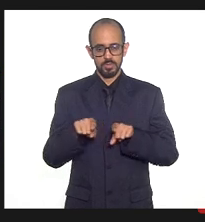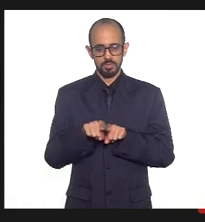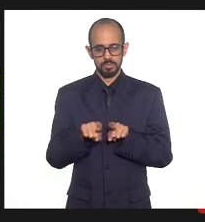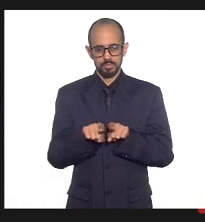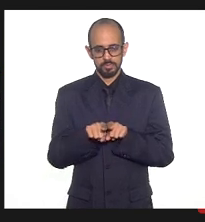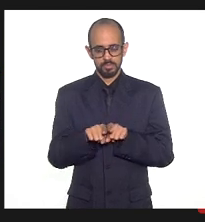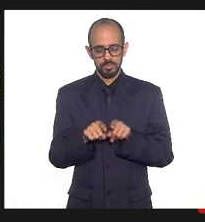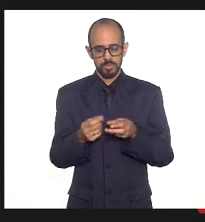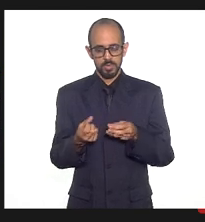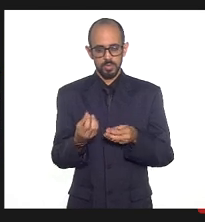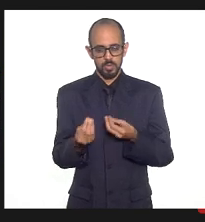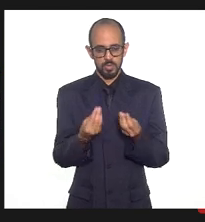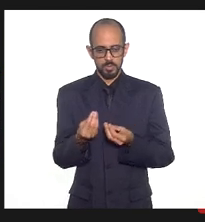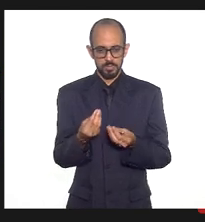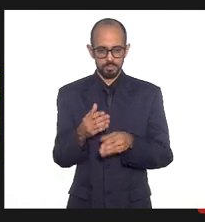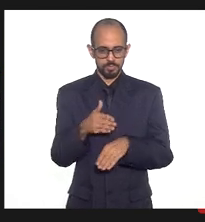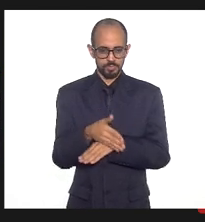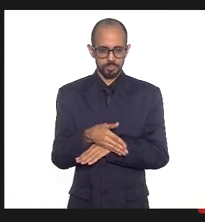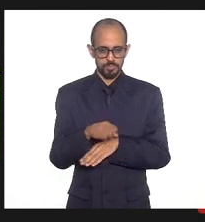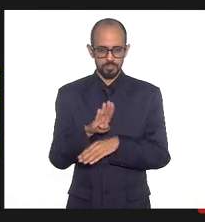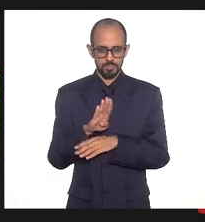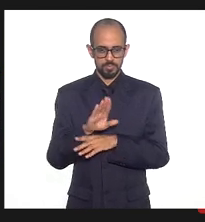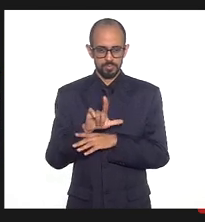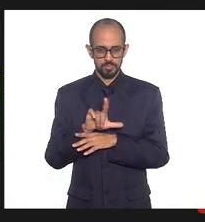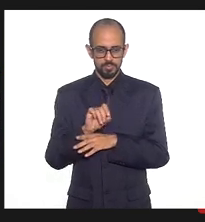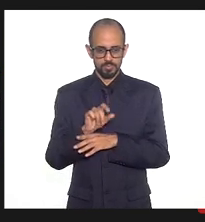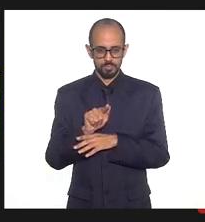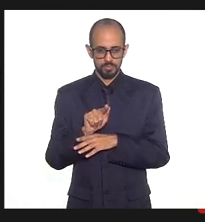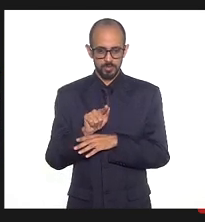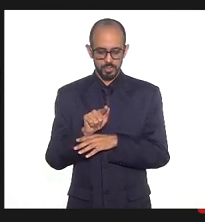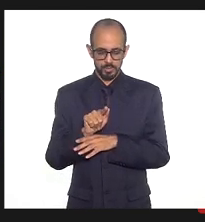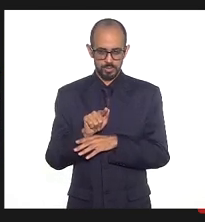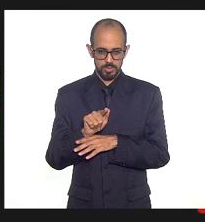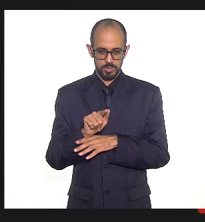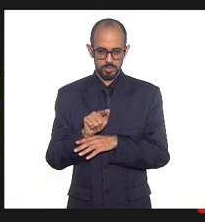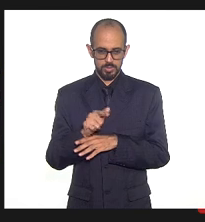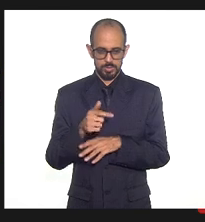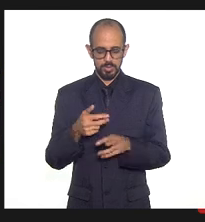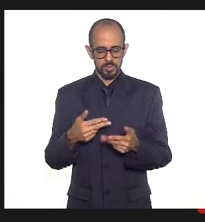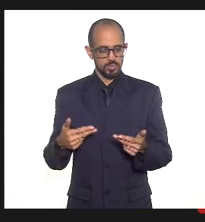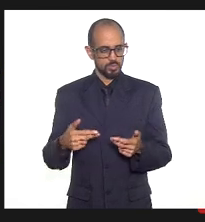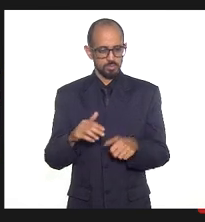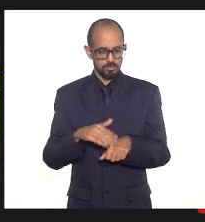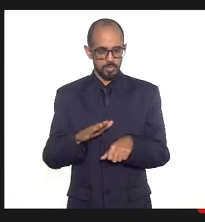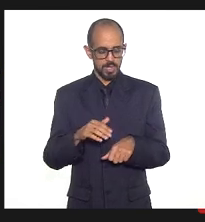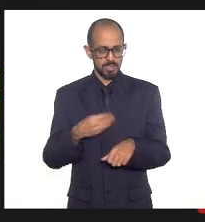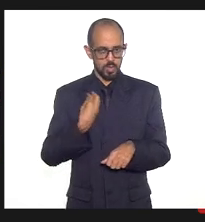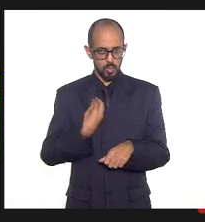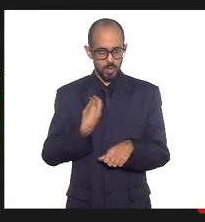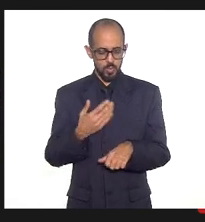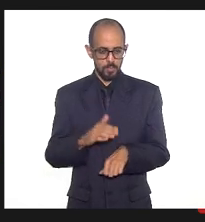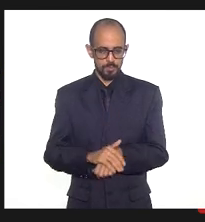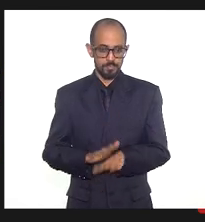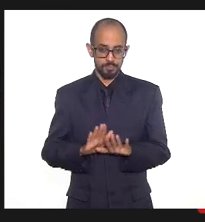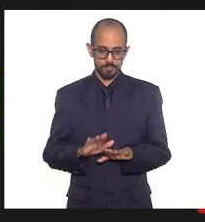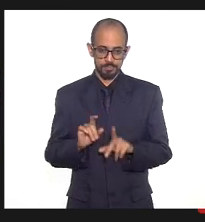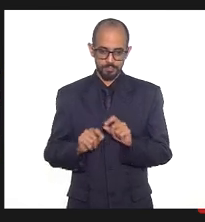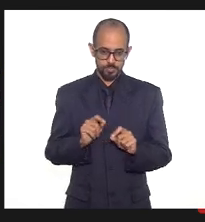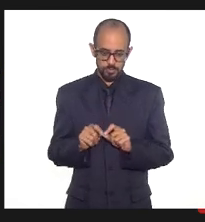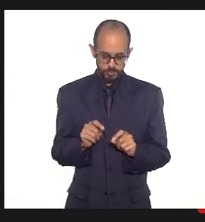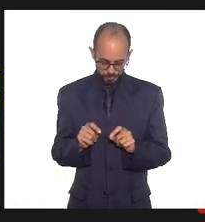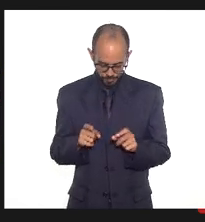entrar nos blogs e as coisas mais atuais, né? Mas a gente vê